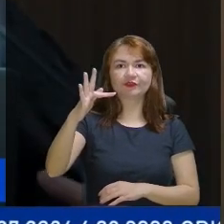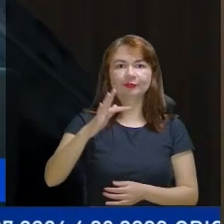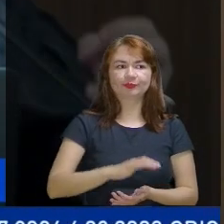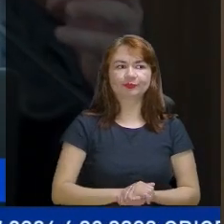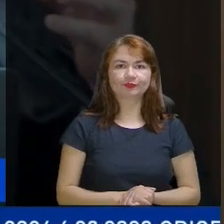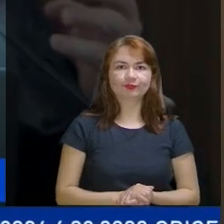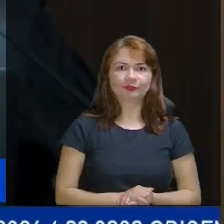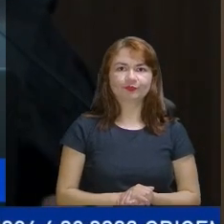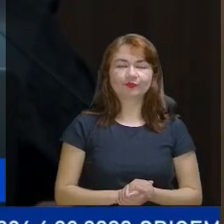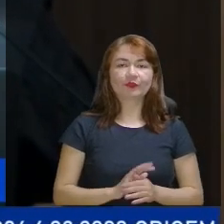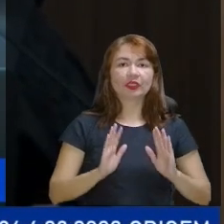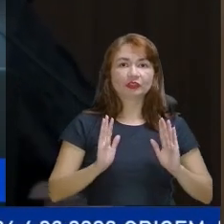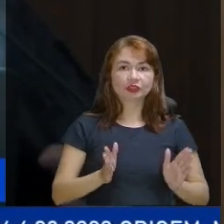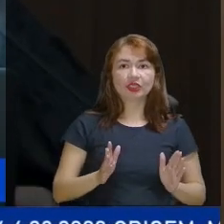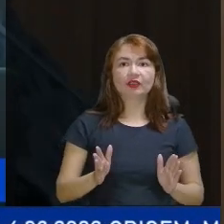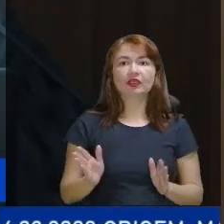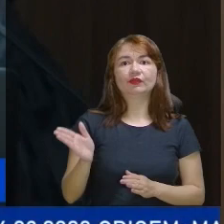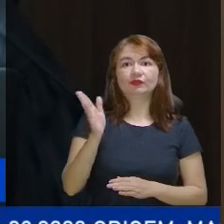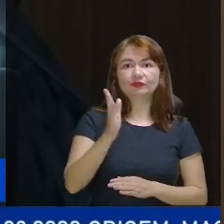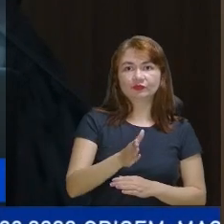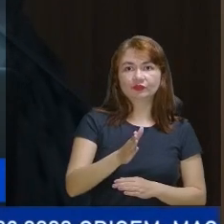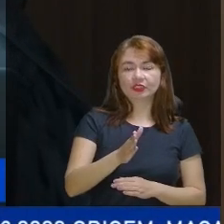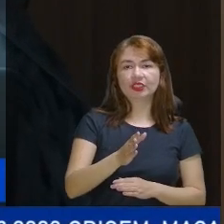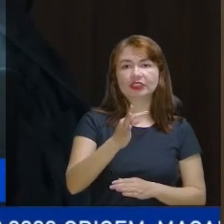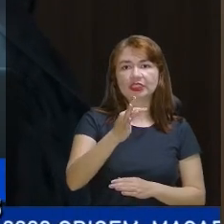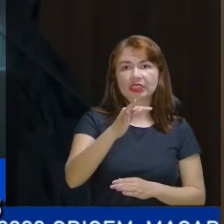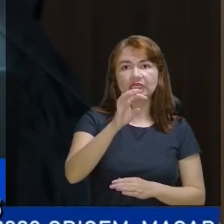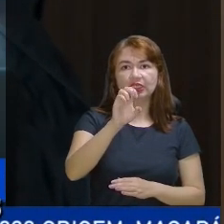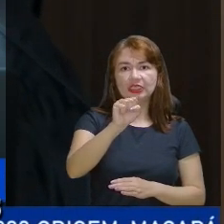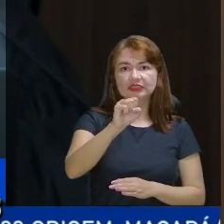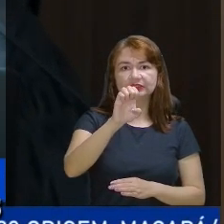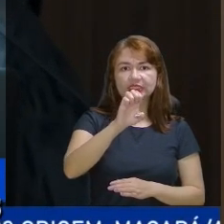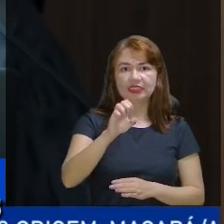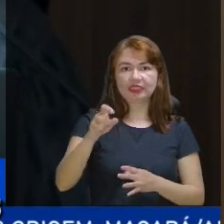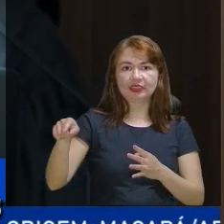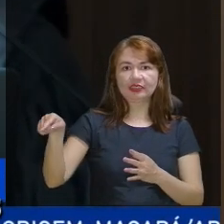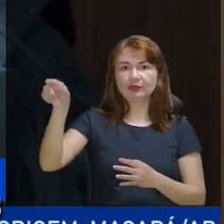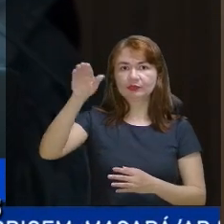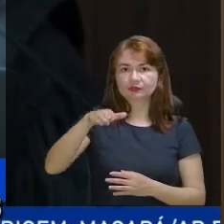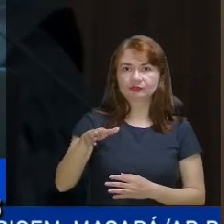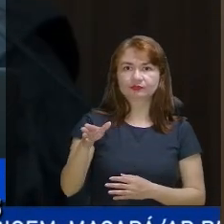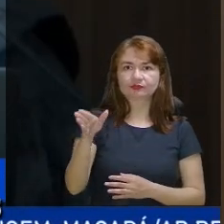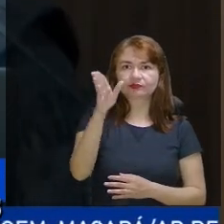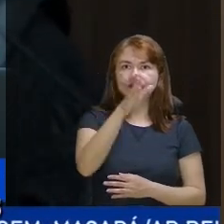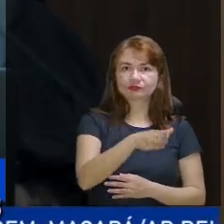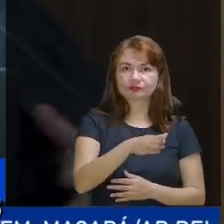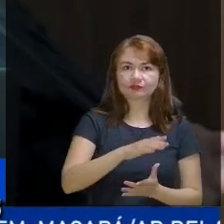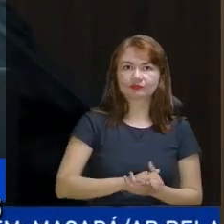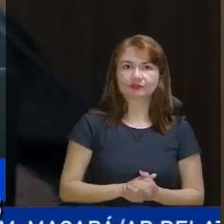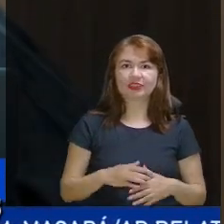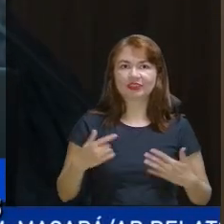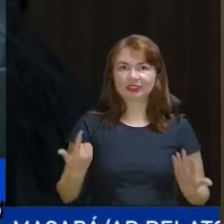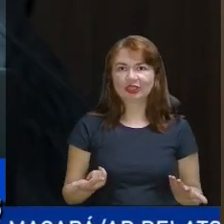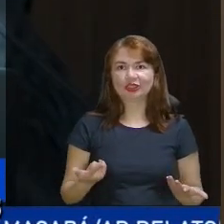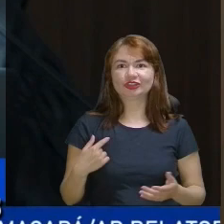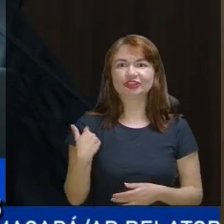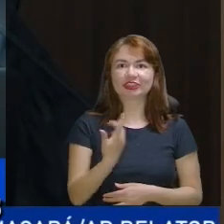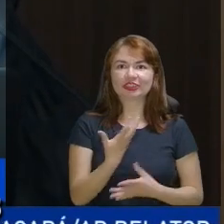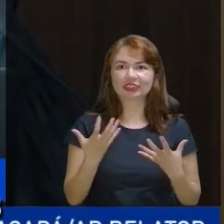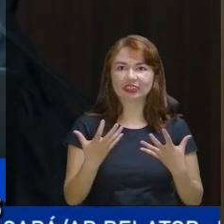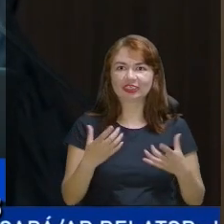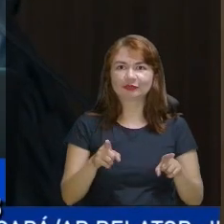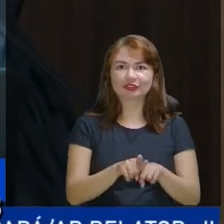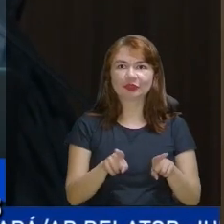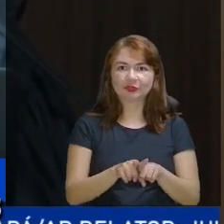de tabela vem pelo TSE e todos nós, então, pensamos, eu penso que falo aqui, eu quero ouvir todos os colegas